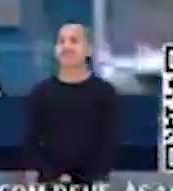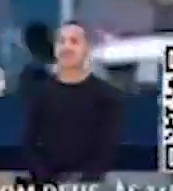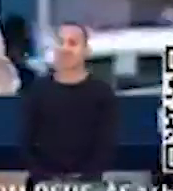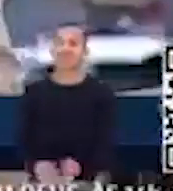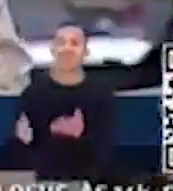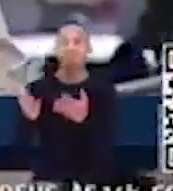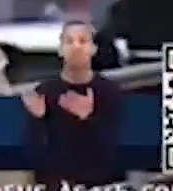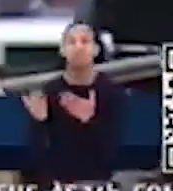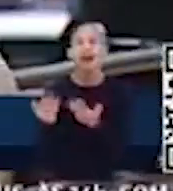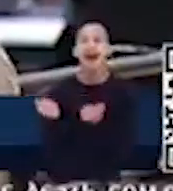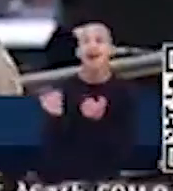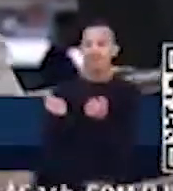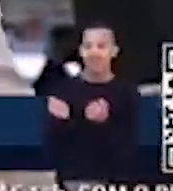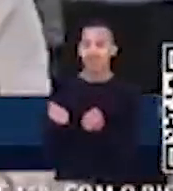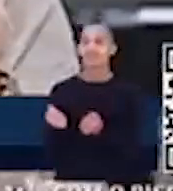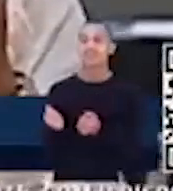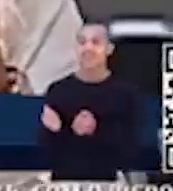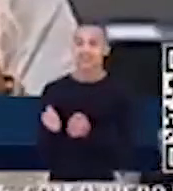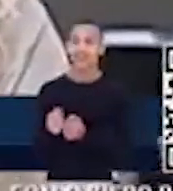Jovem.